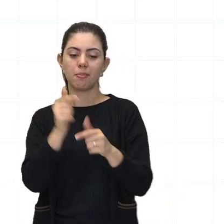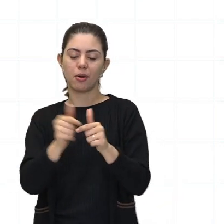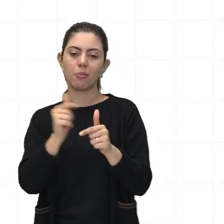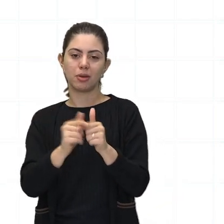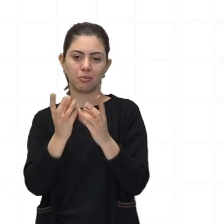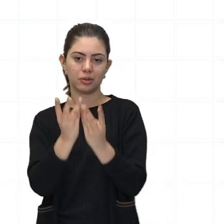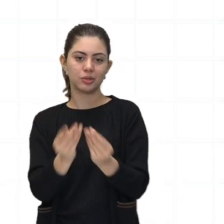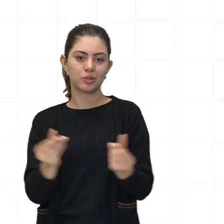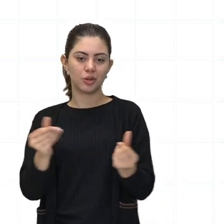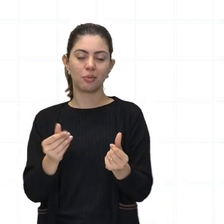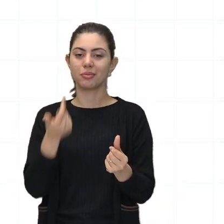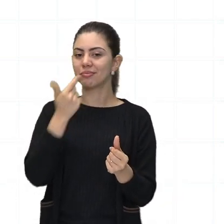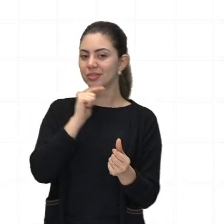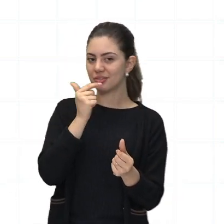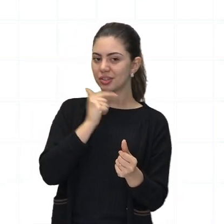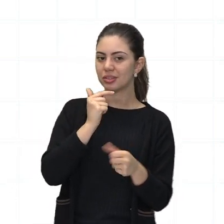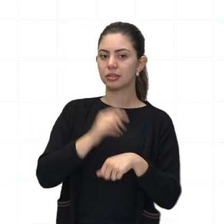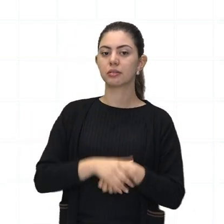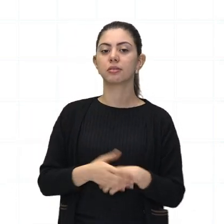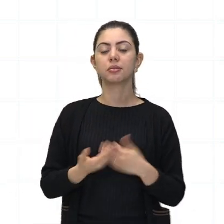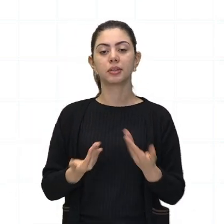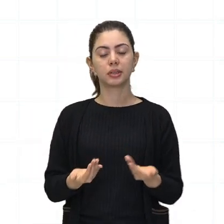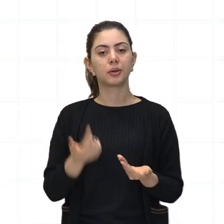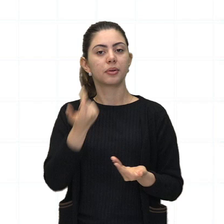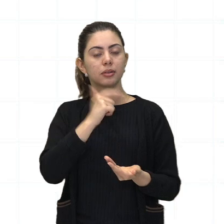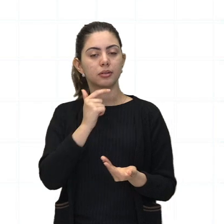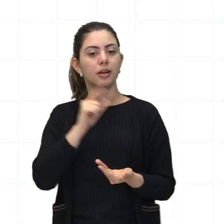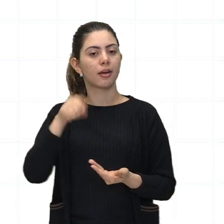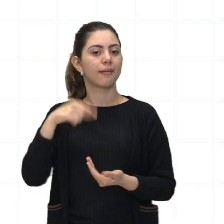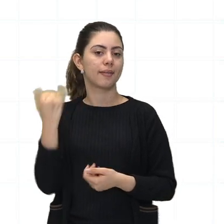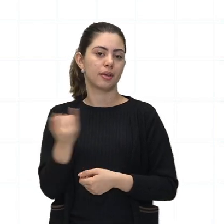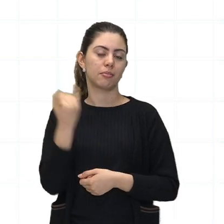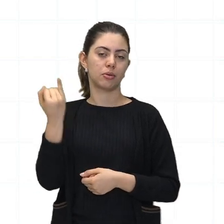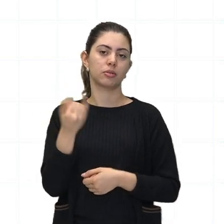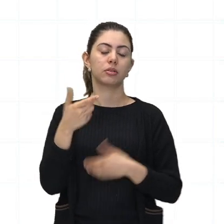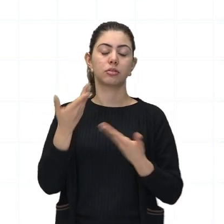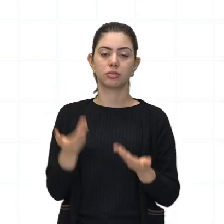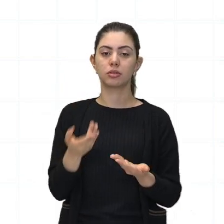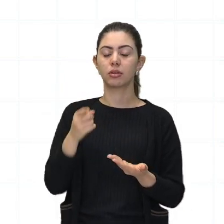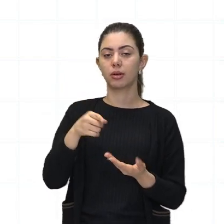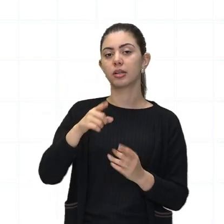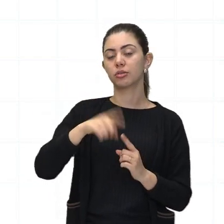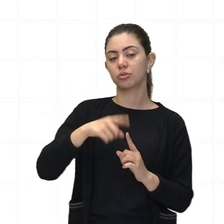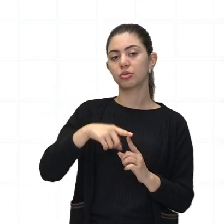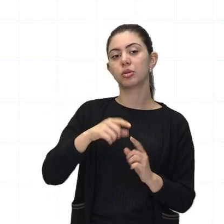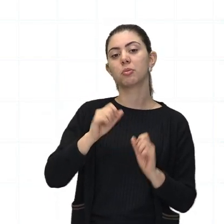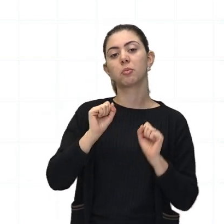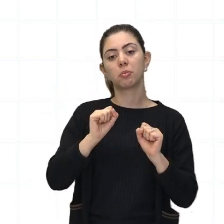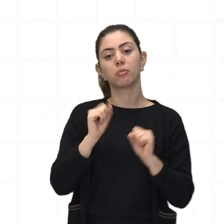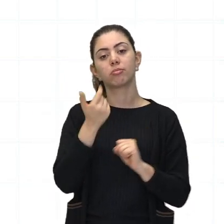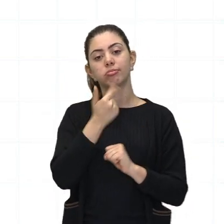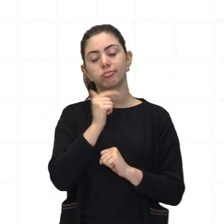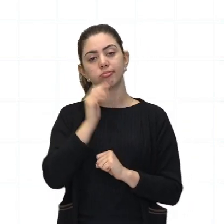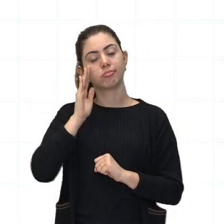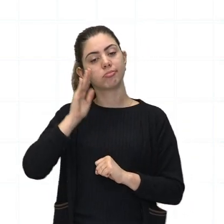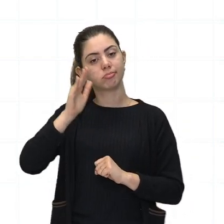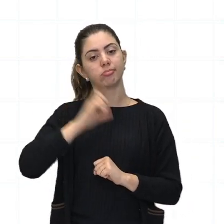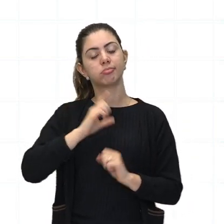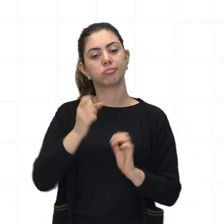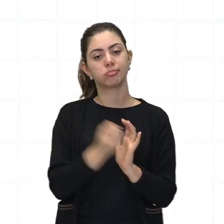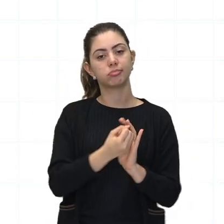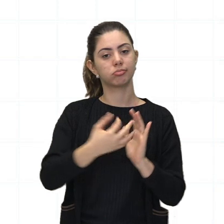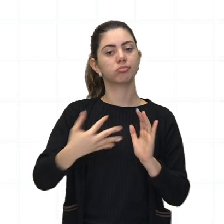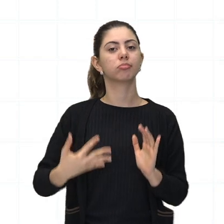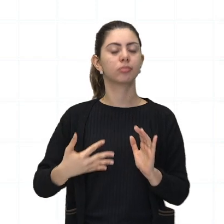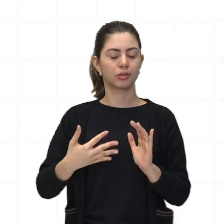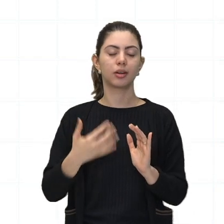divertida. O riso também é um elemento importante para o grego. Então a comédia ela pode sim ter, principalmente para aqueles da época, alguns elementos que fossem